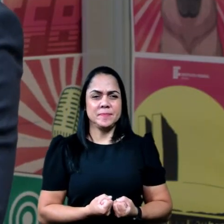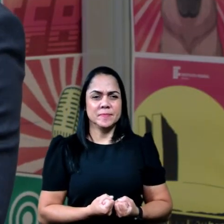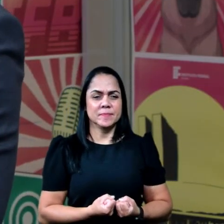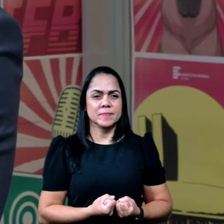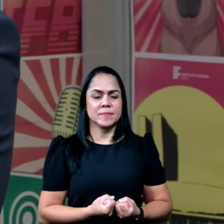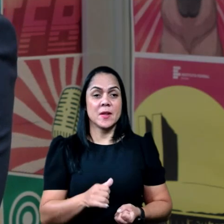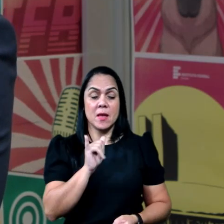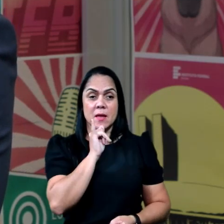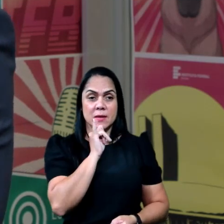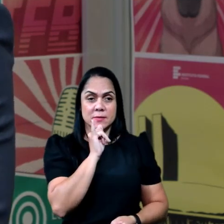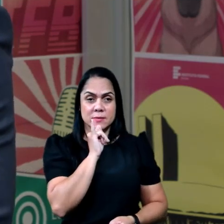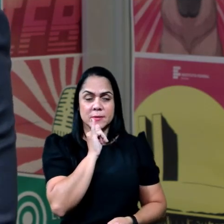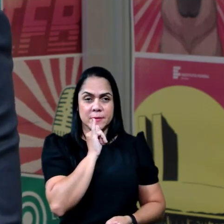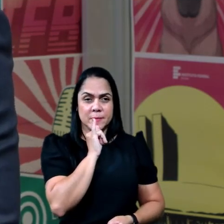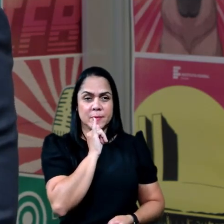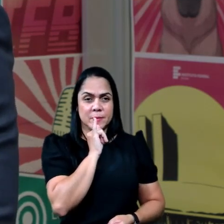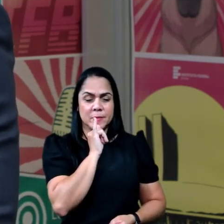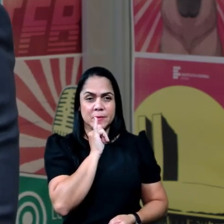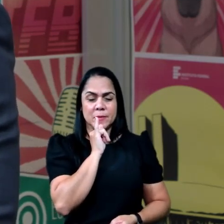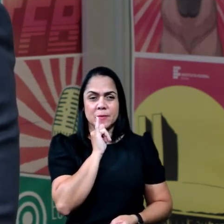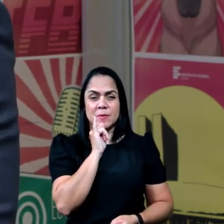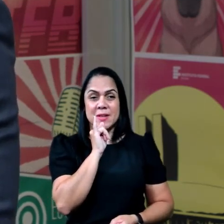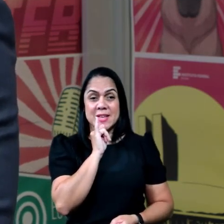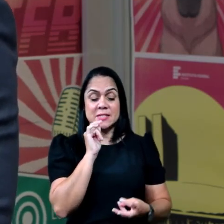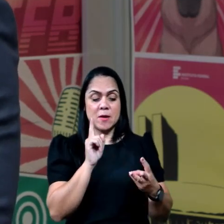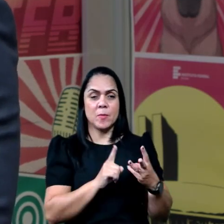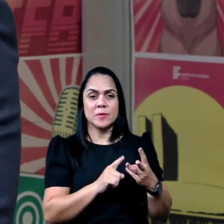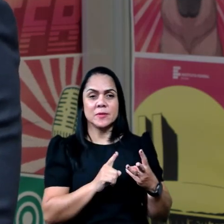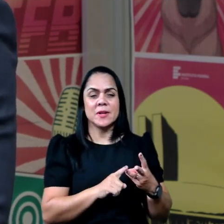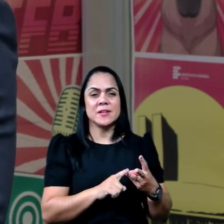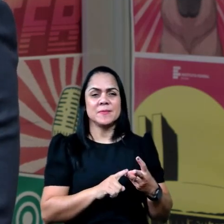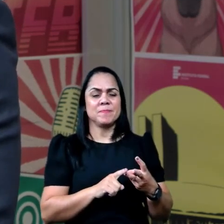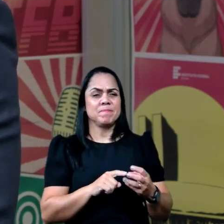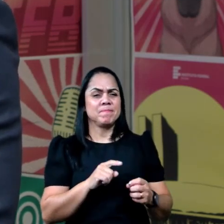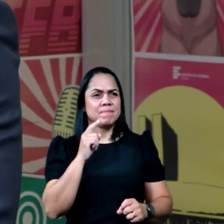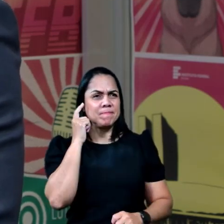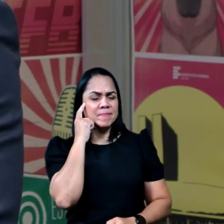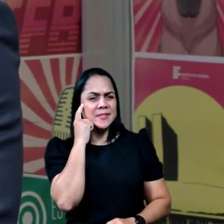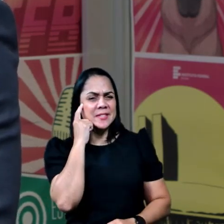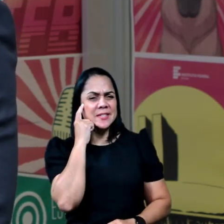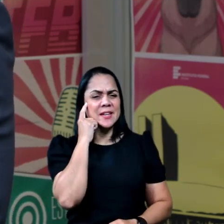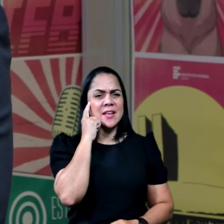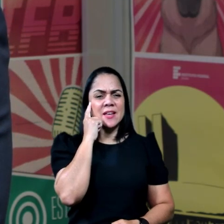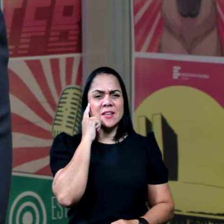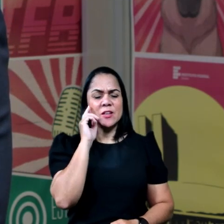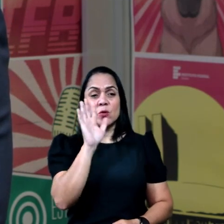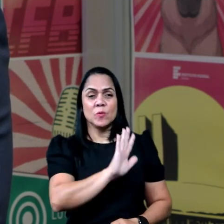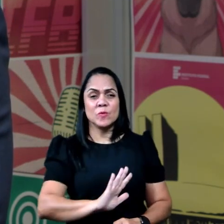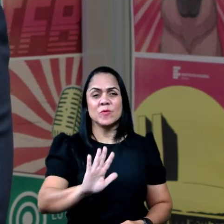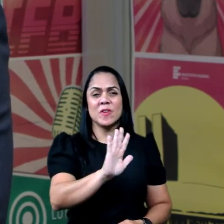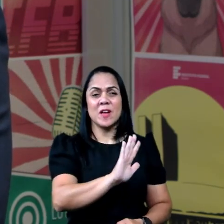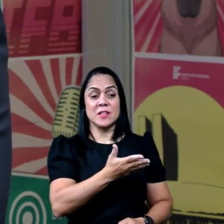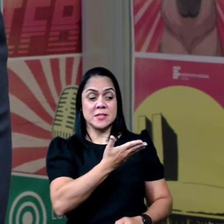vamos primeiro colocar dentro desse seu exemplo. Será que, eventualmente, o fato dessa colega de